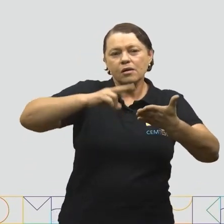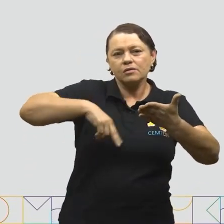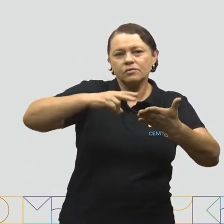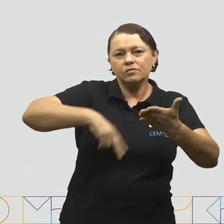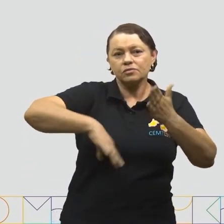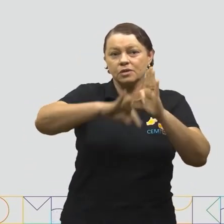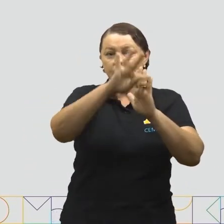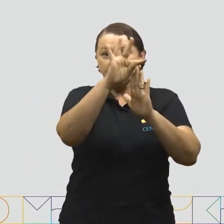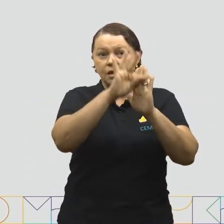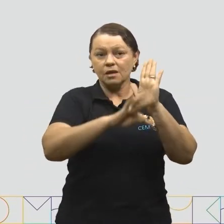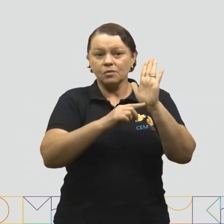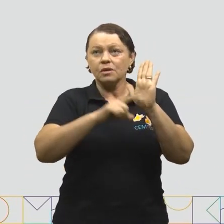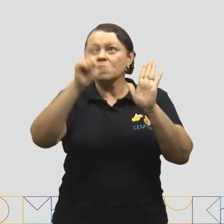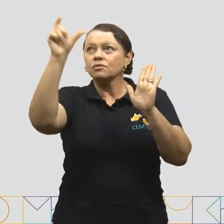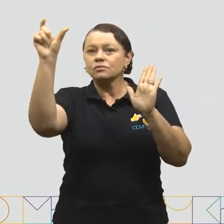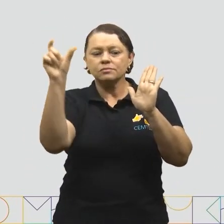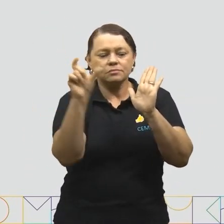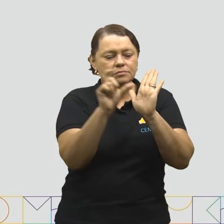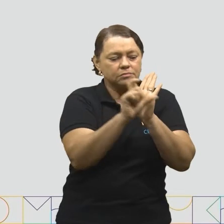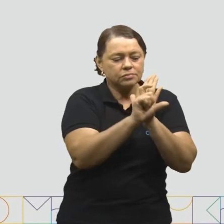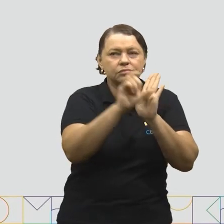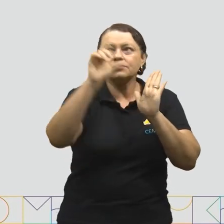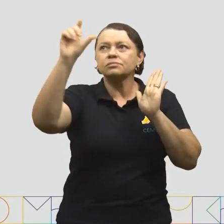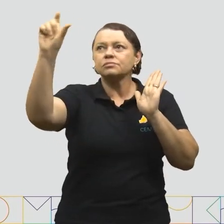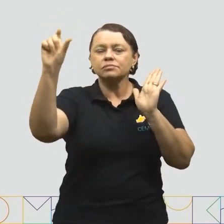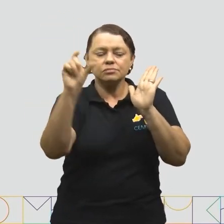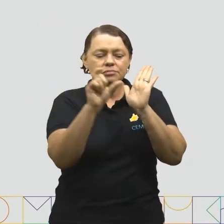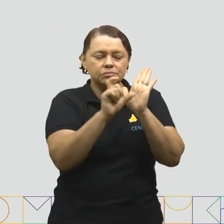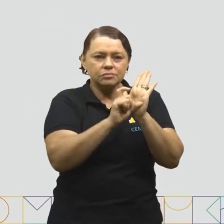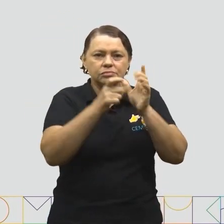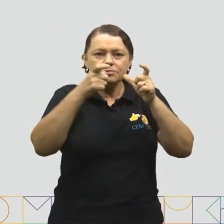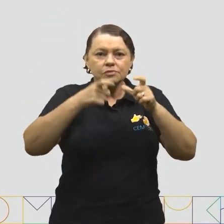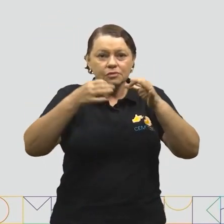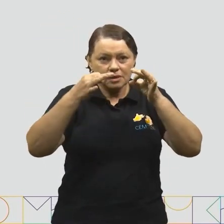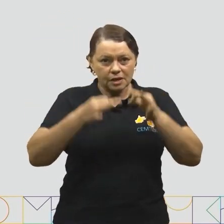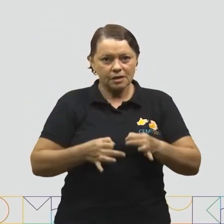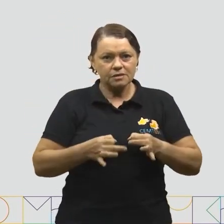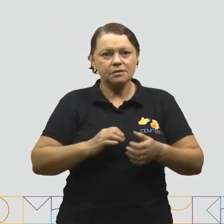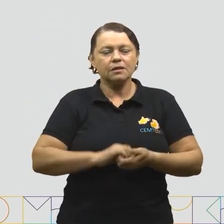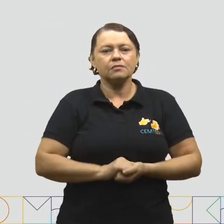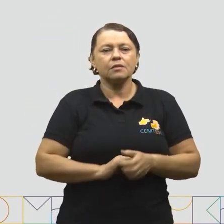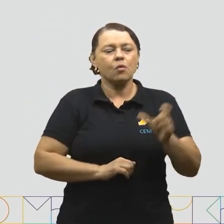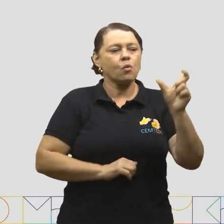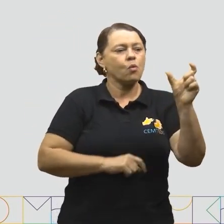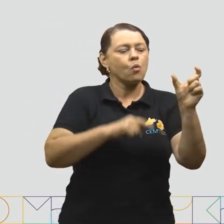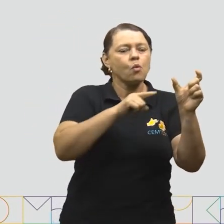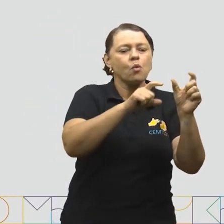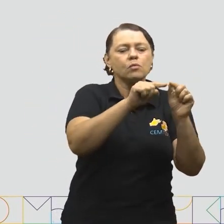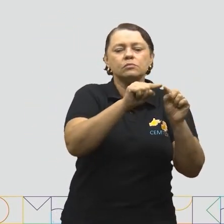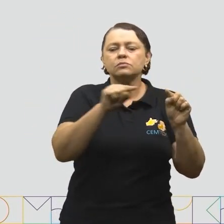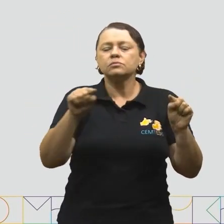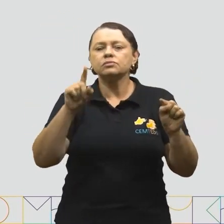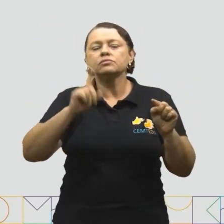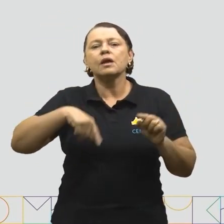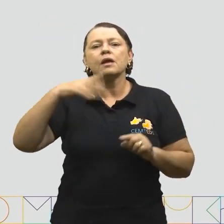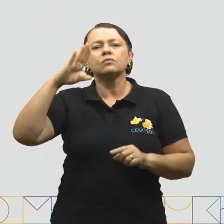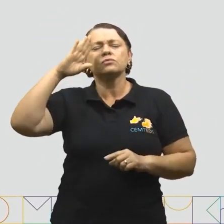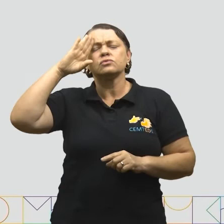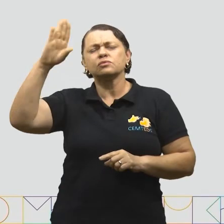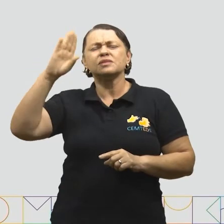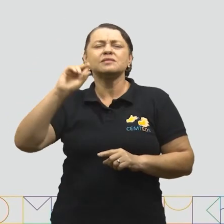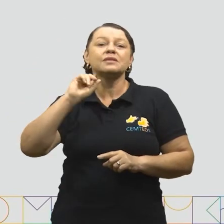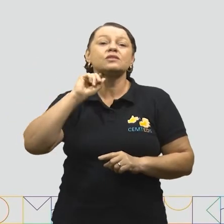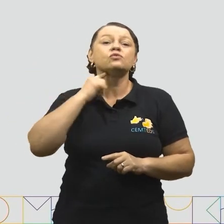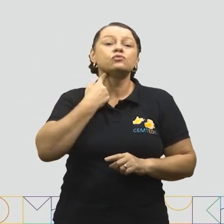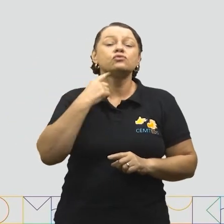o texto para nossa melhor compreensão no encaixe das palavras. O espaço é um dos principais